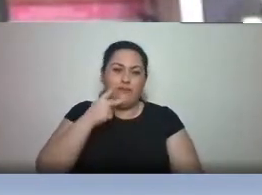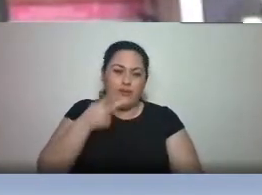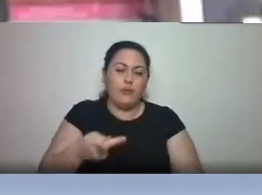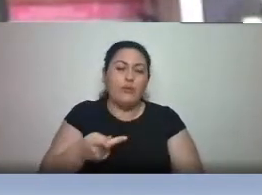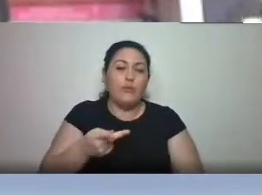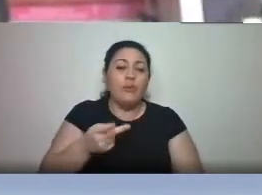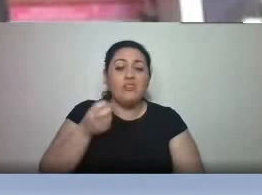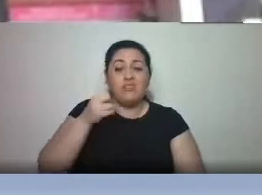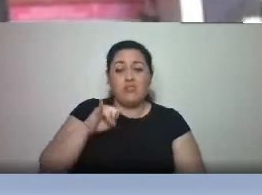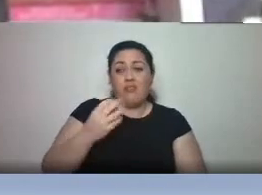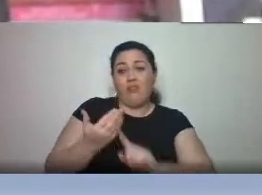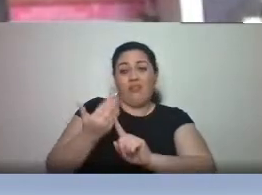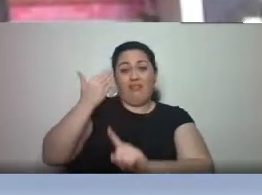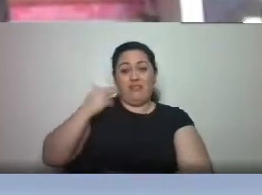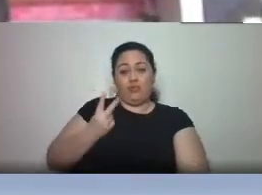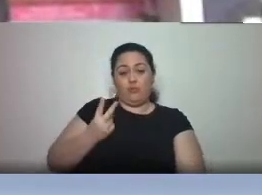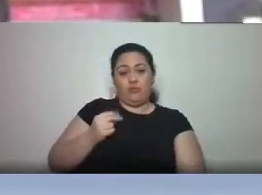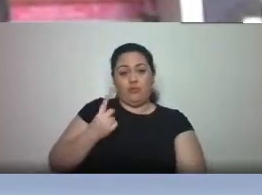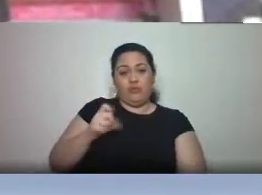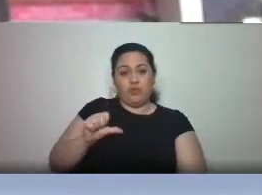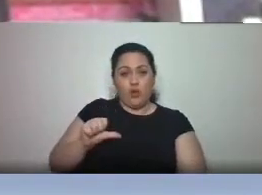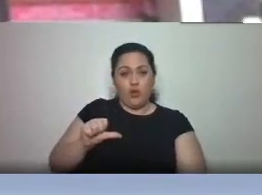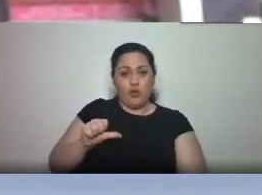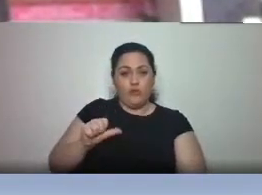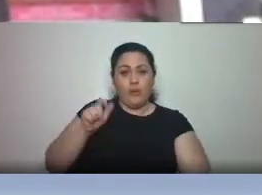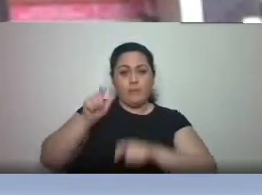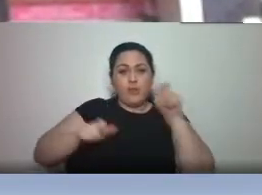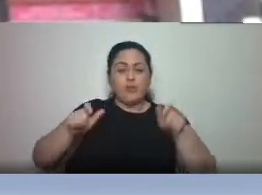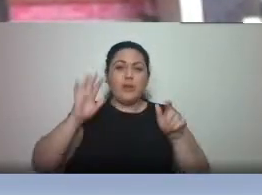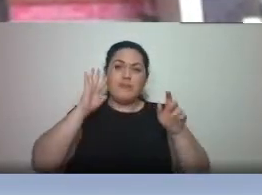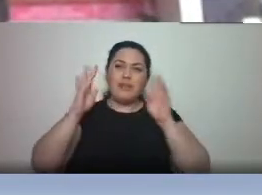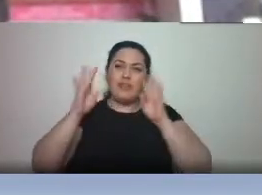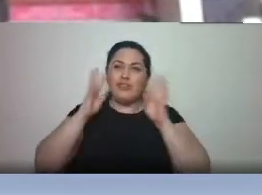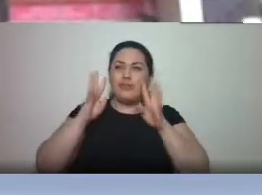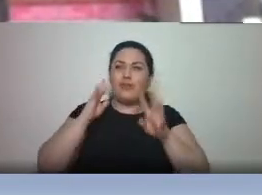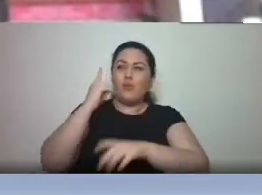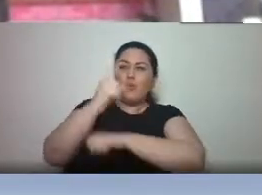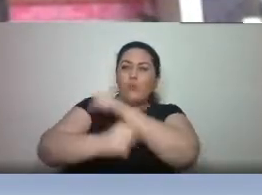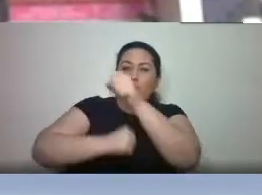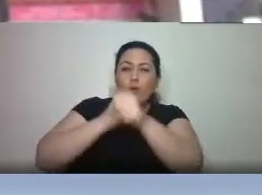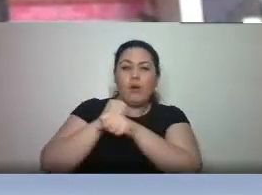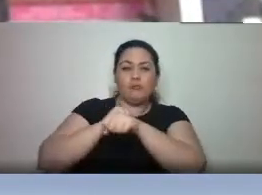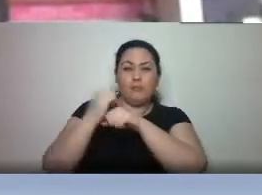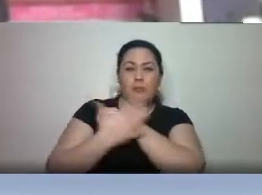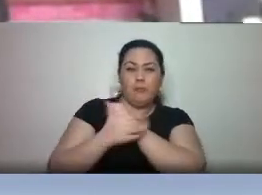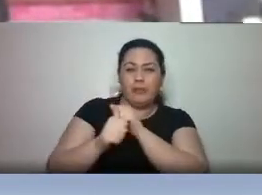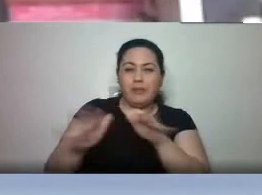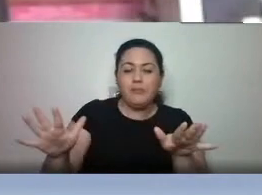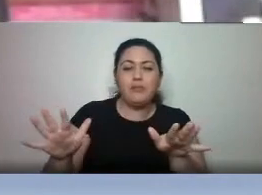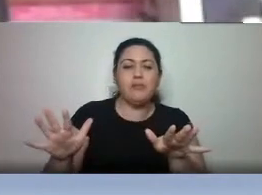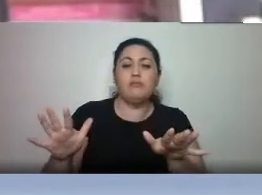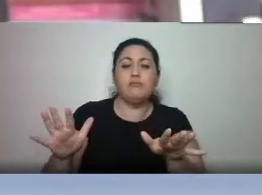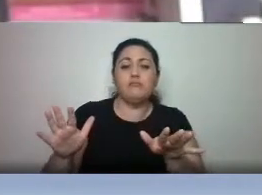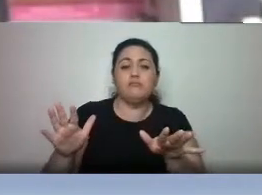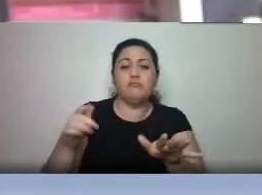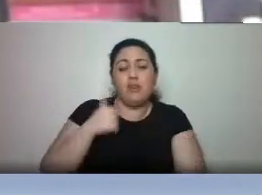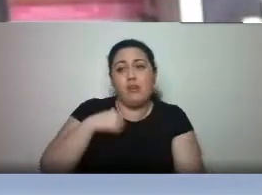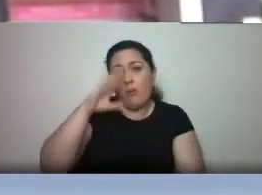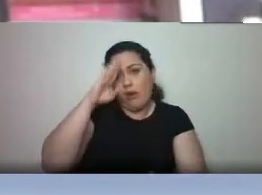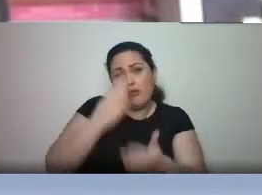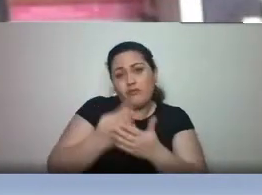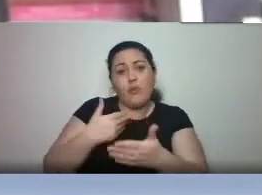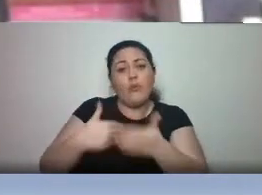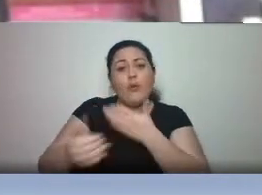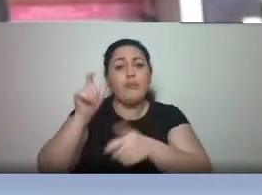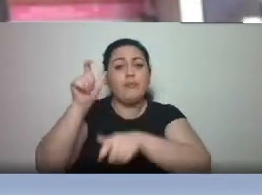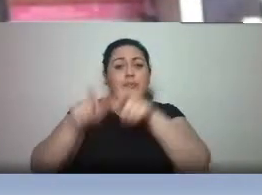tivesse previsto que a gente teria mais de 12 meses assim, qualquer um de vocês teria, profissionais da